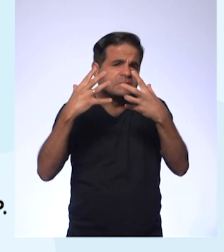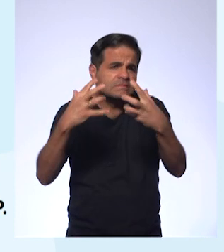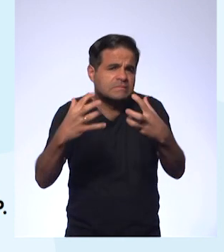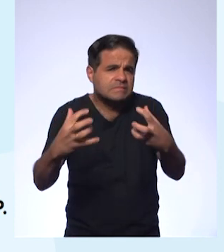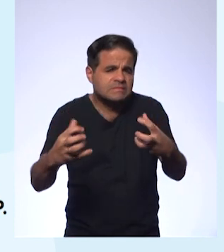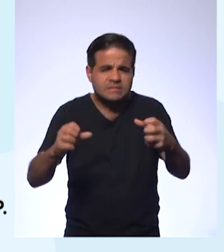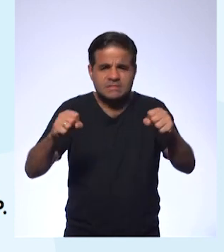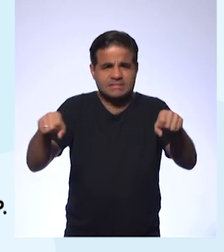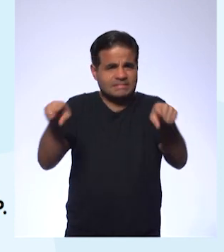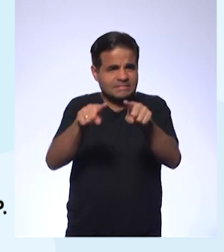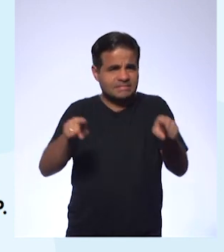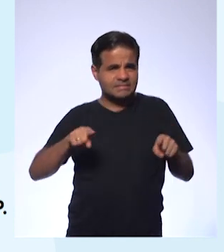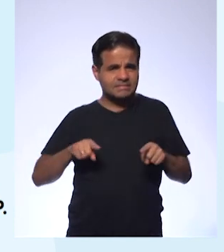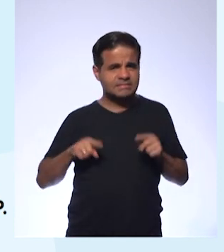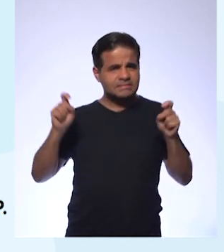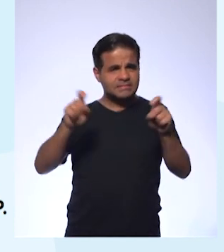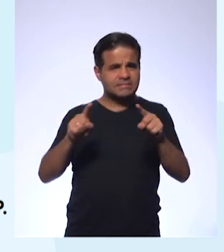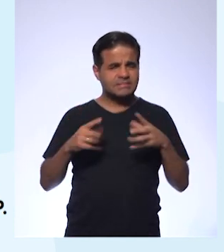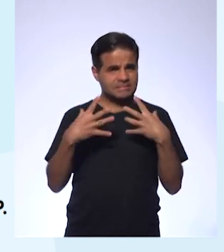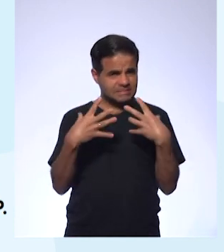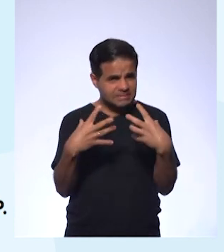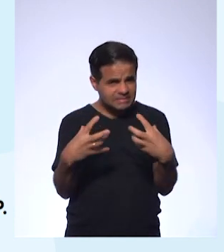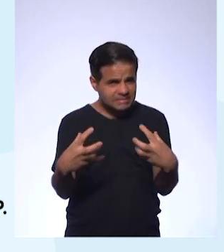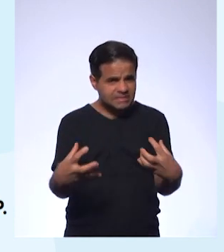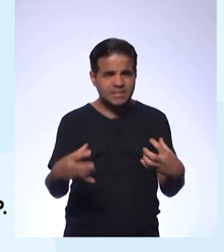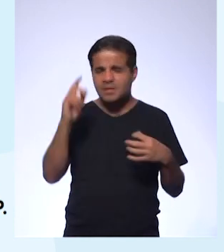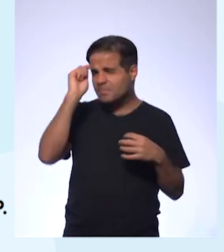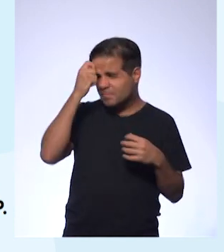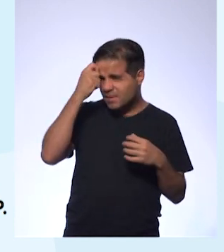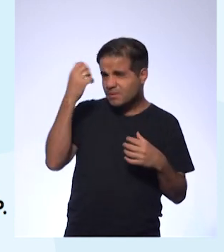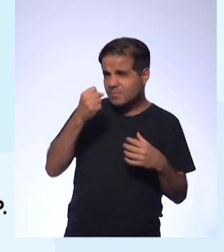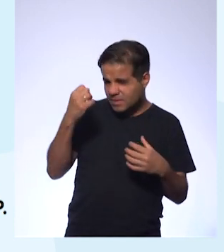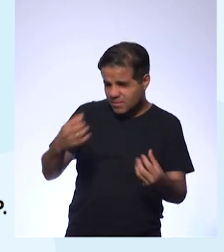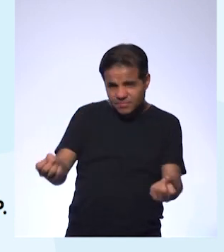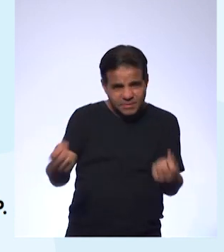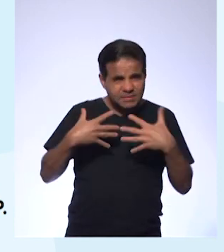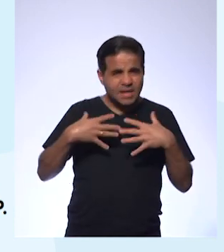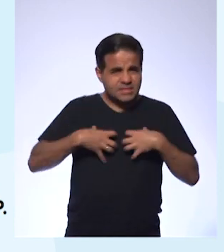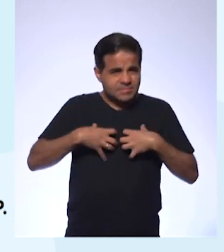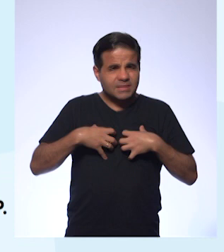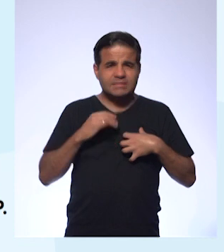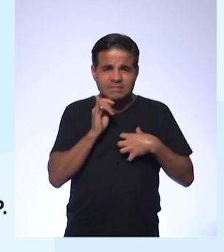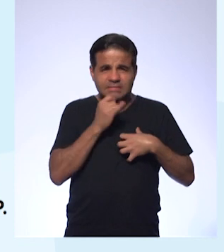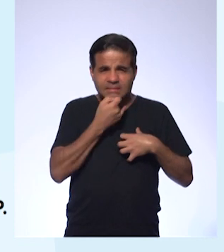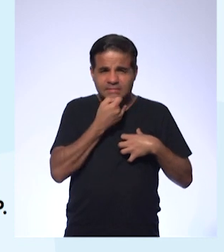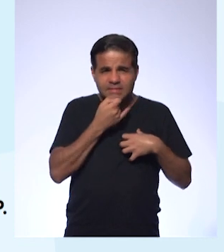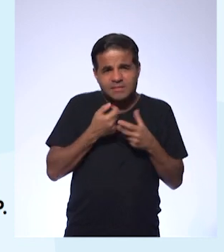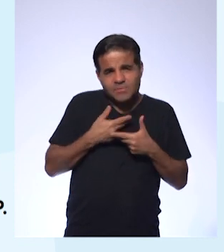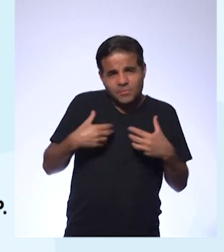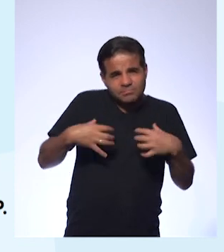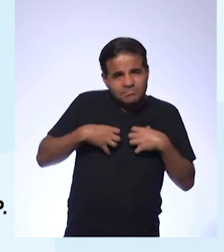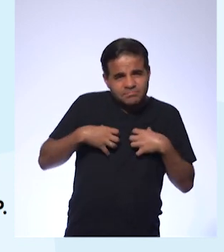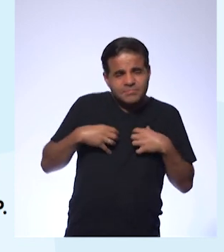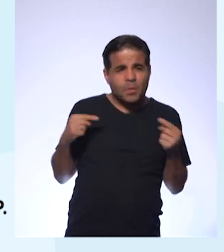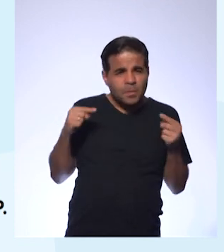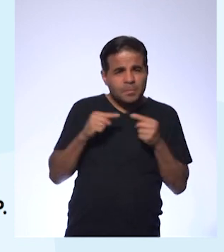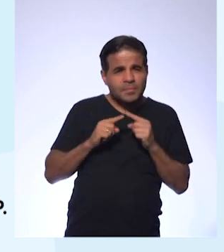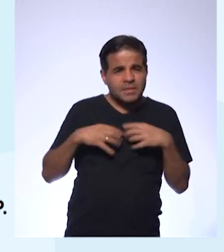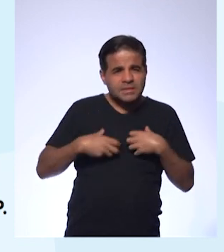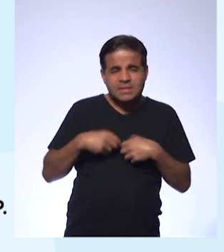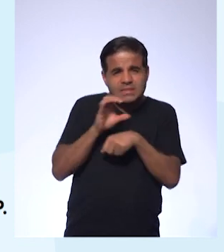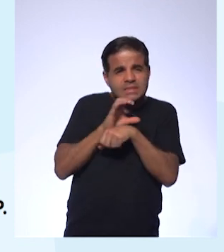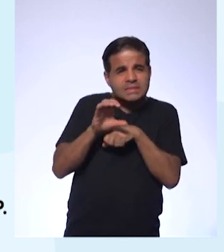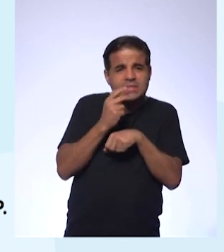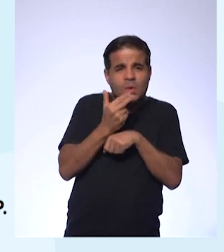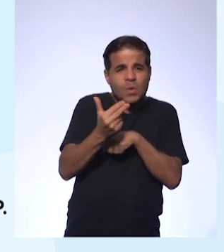bem seco. E quando eles colocam preto e branco, parece que está até tristeza, não é? Tem até alguma coisa de tristeza. Tá